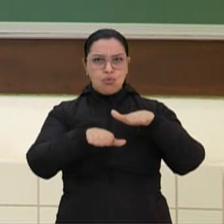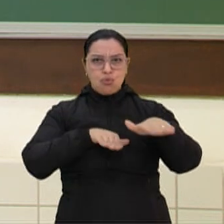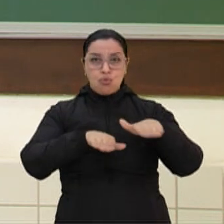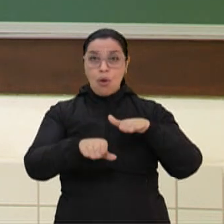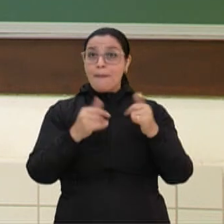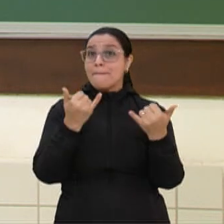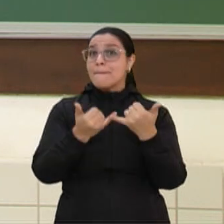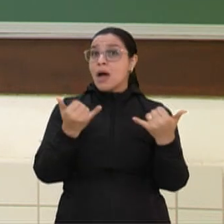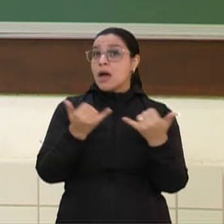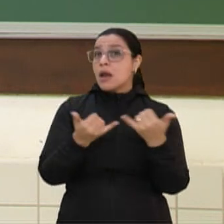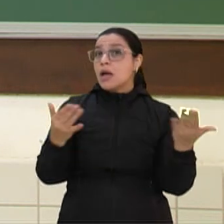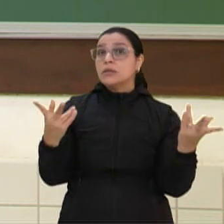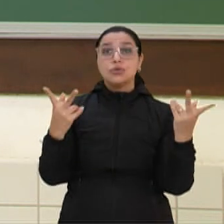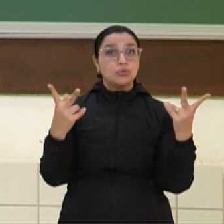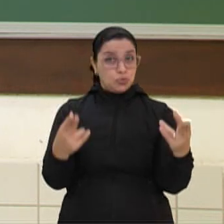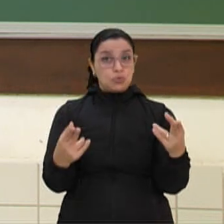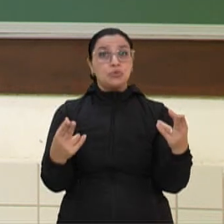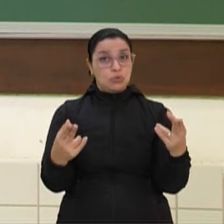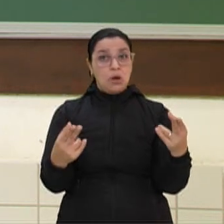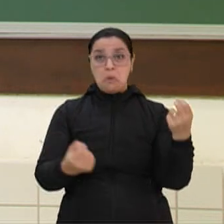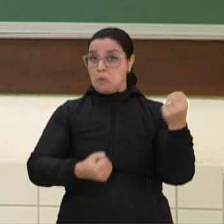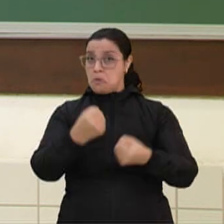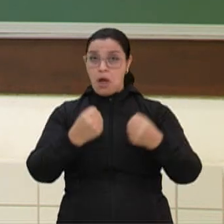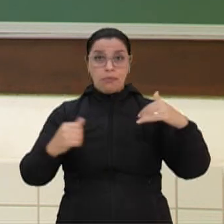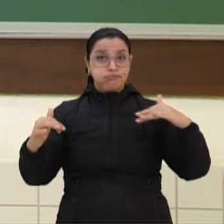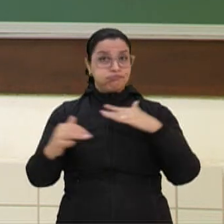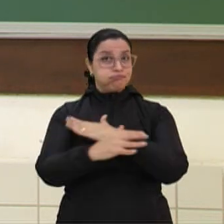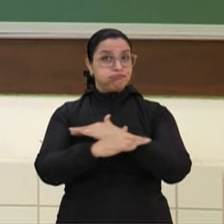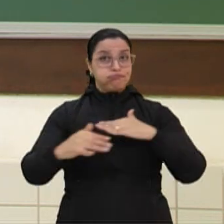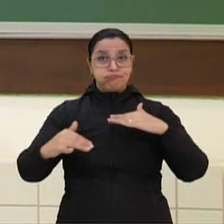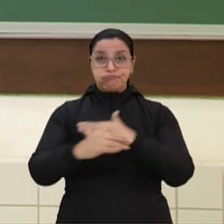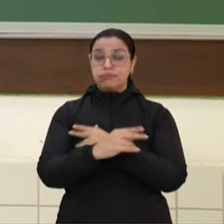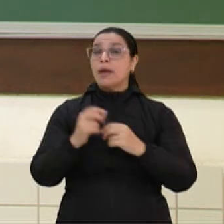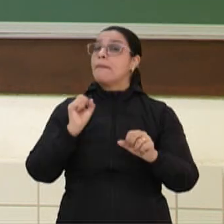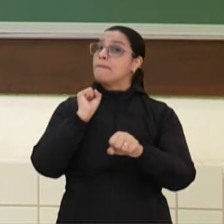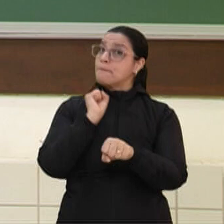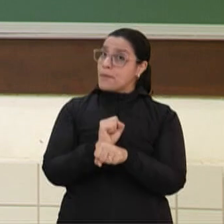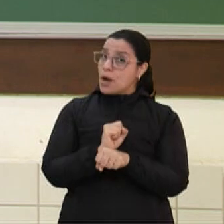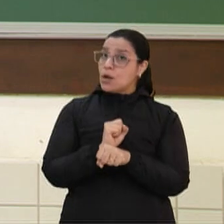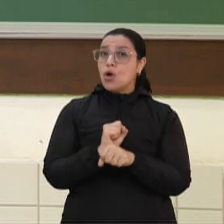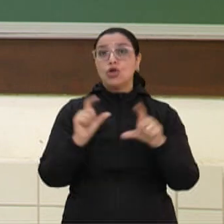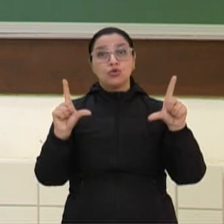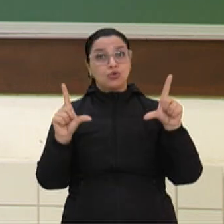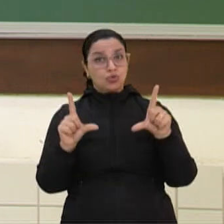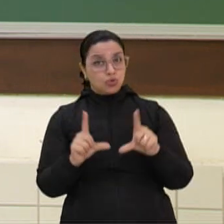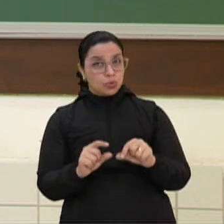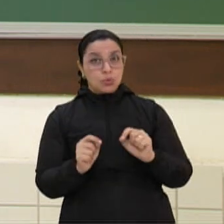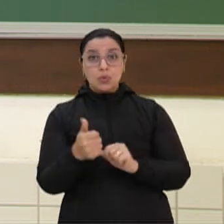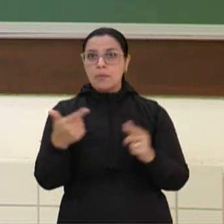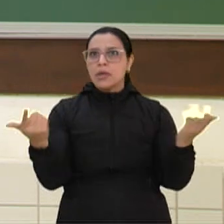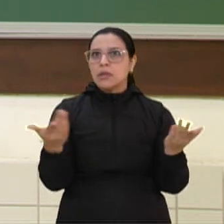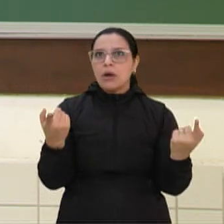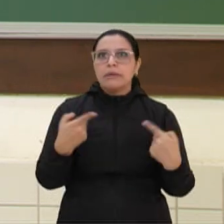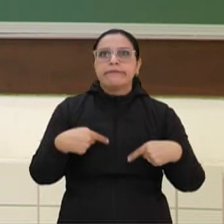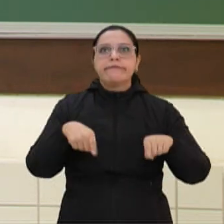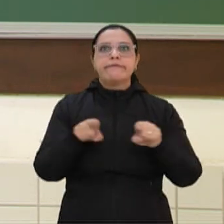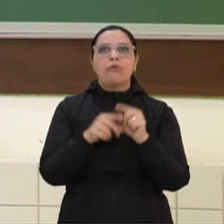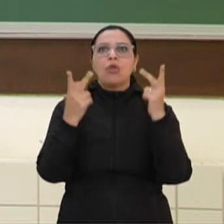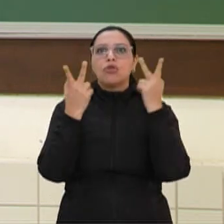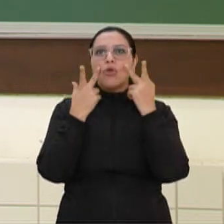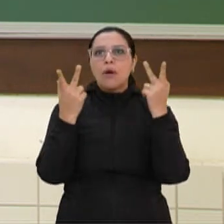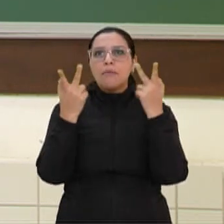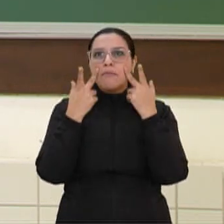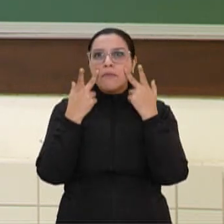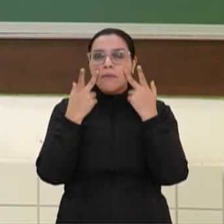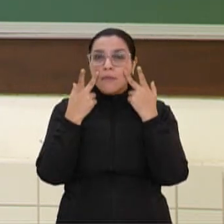ele continua igual, né? Houve uma parada, diminuiu um pouco o trânsito, mas agora que